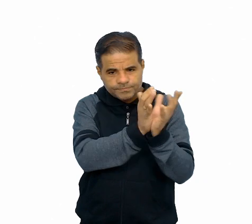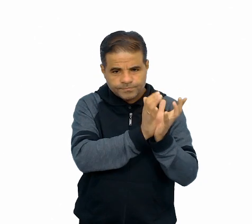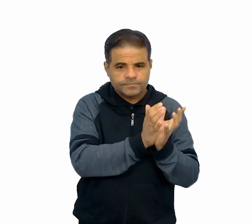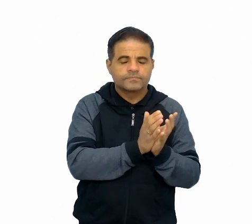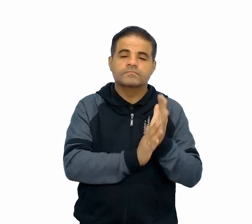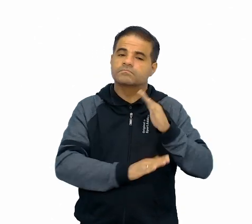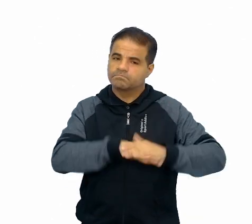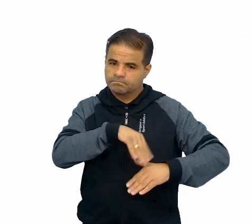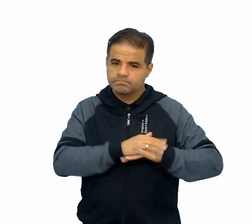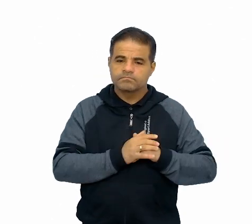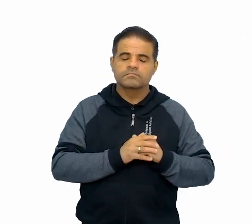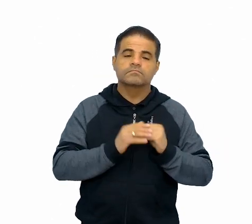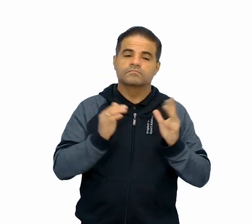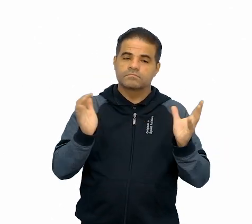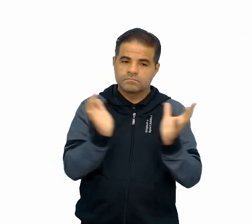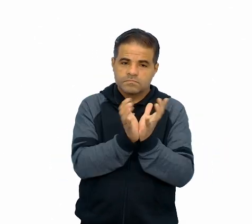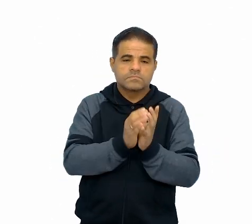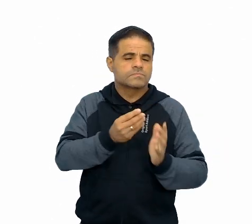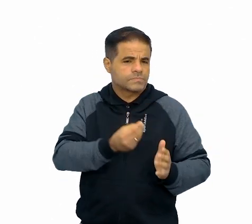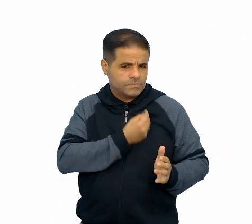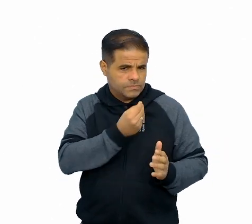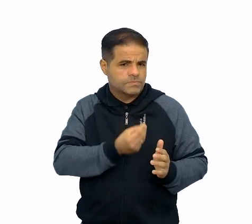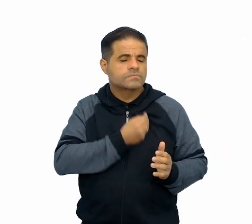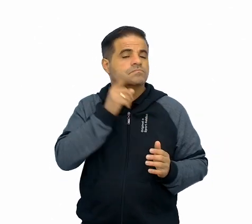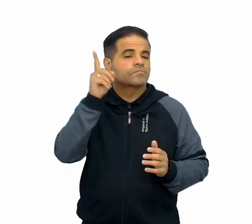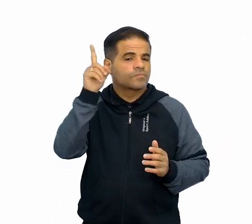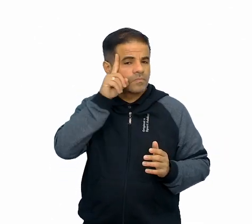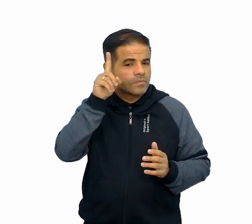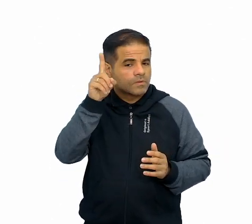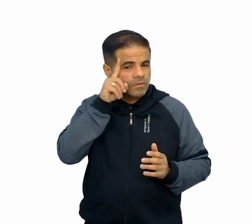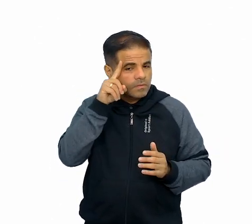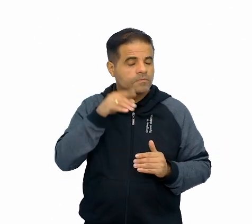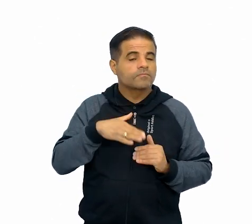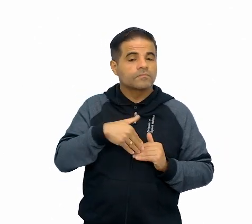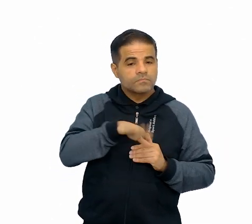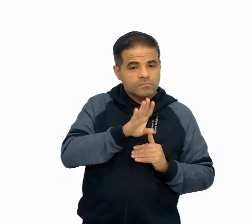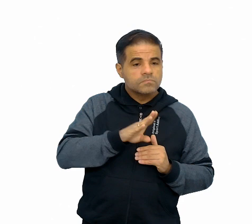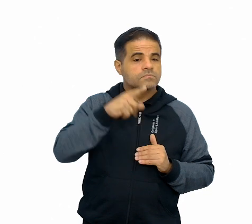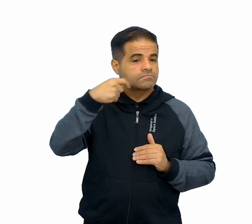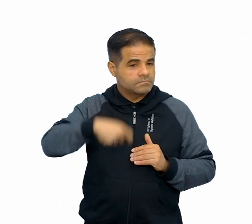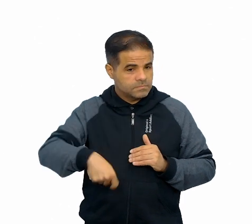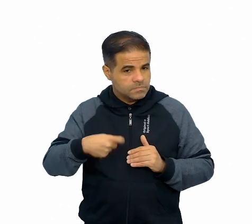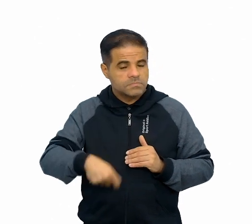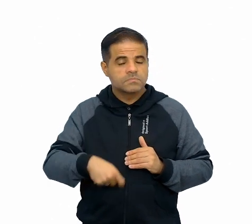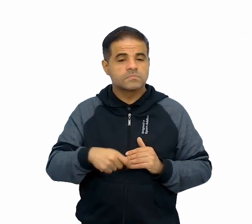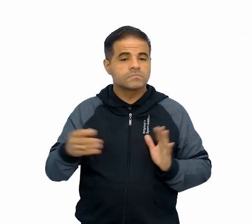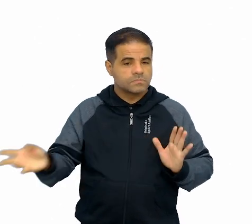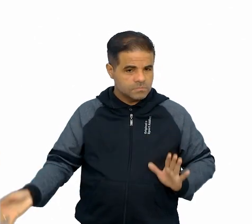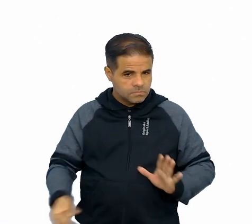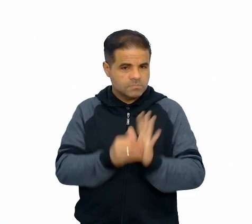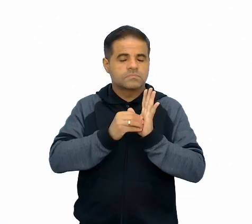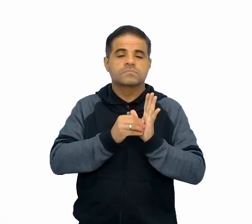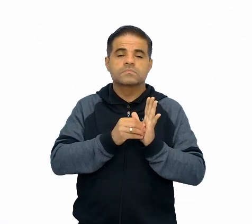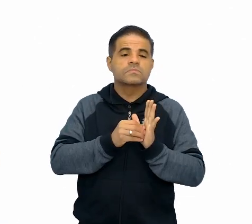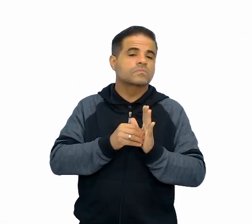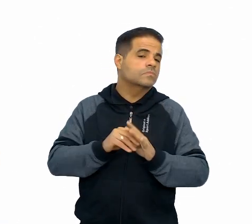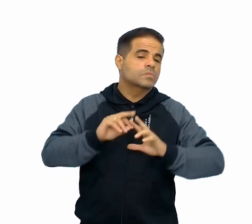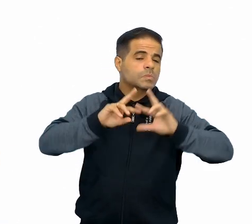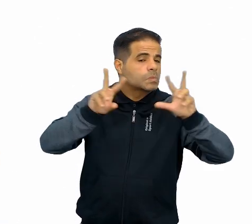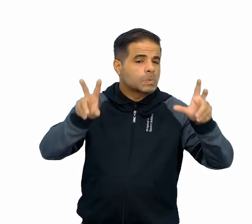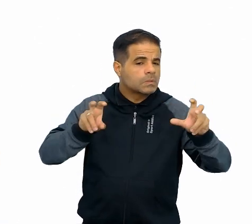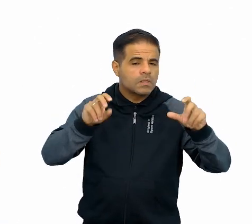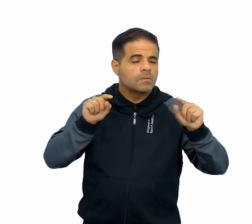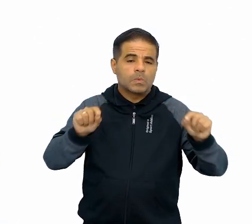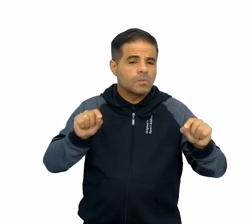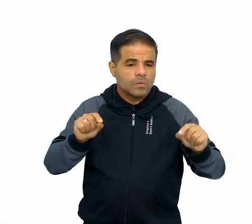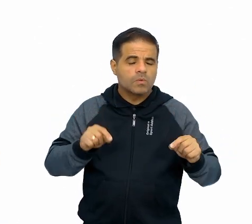outros textos do campo da vida cotidiana, com certa autonomia, considerando a situação comunicativa, o tema,